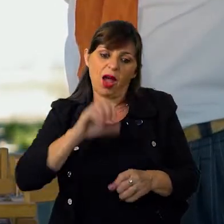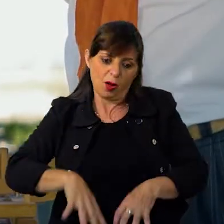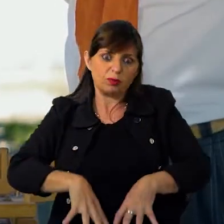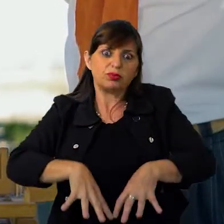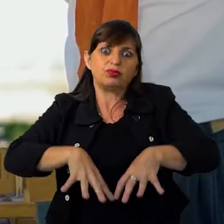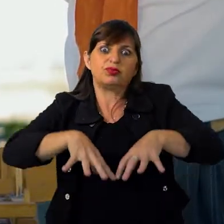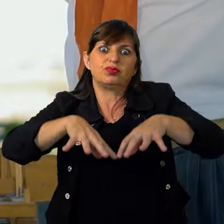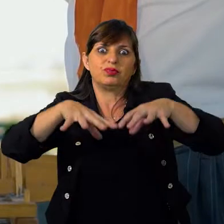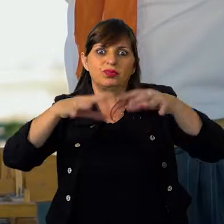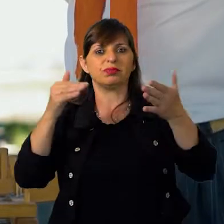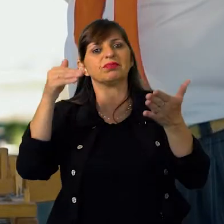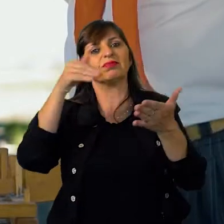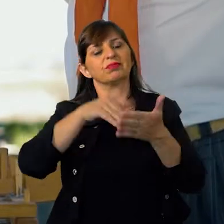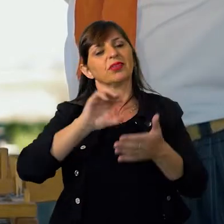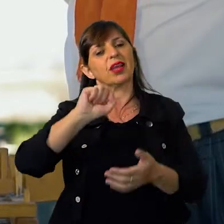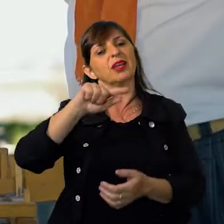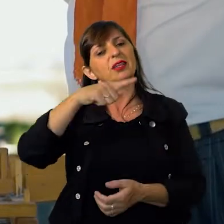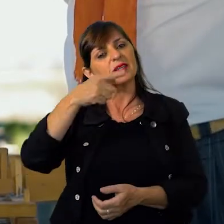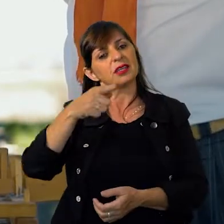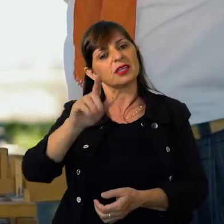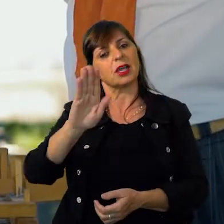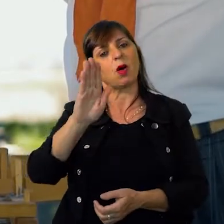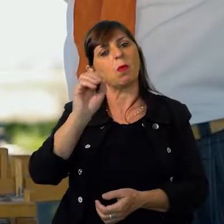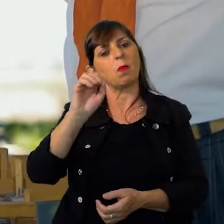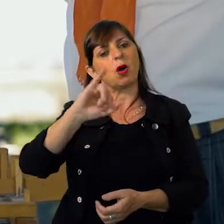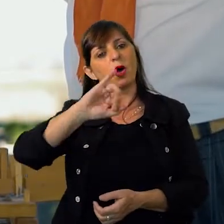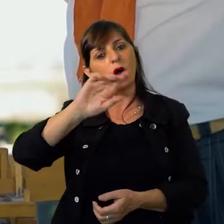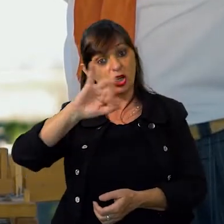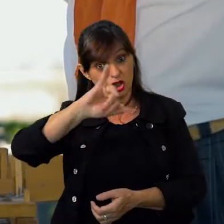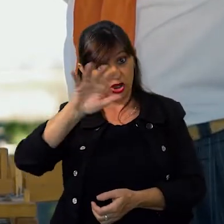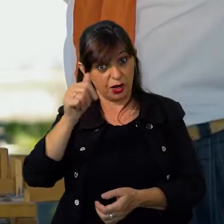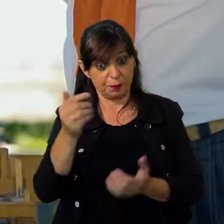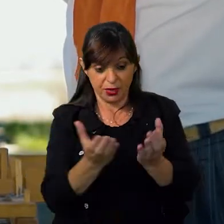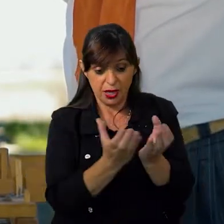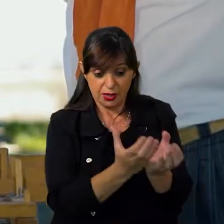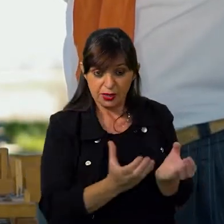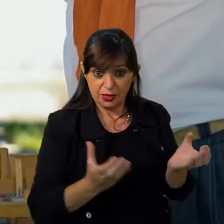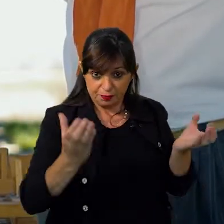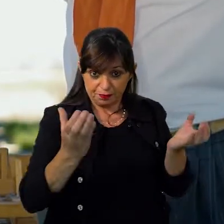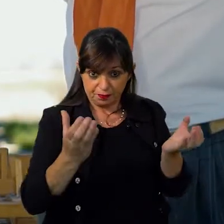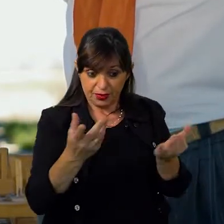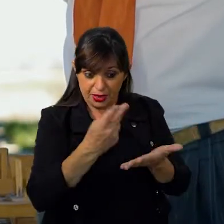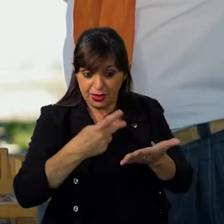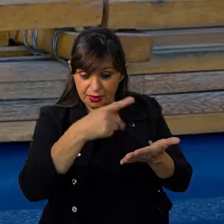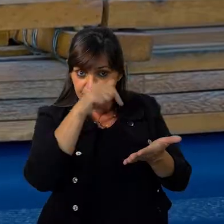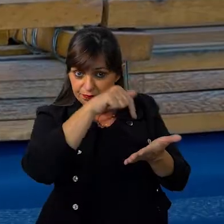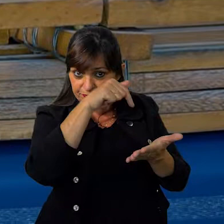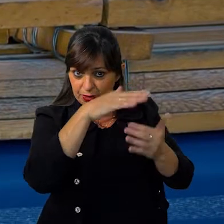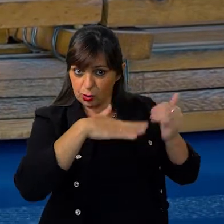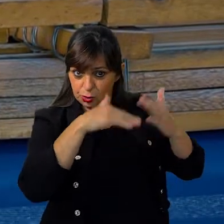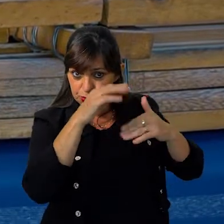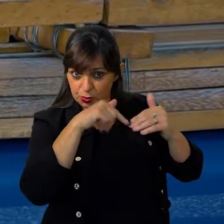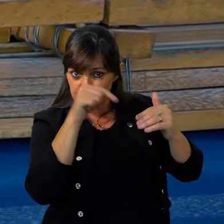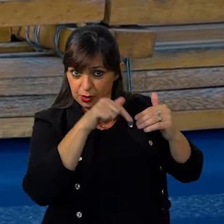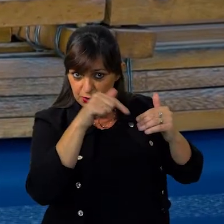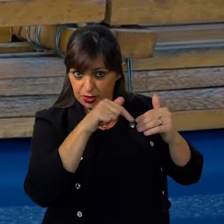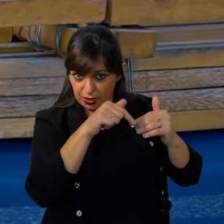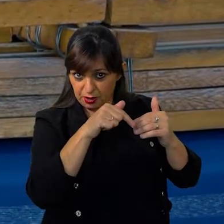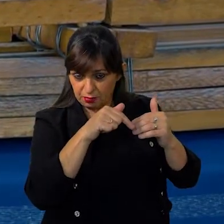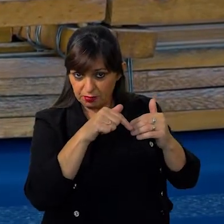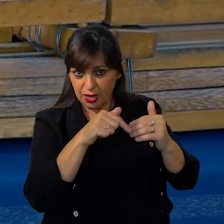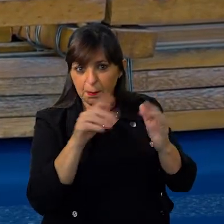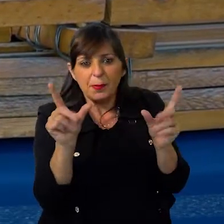descida até São Borja e esta aqui pertence esta maquete que nós estamos vendo aqui ela pertence então a última